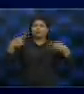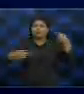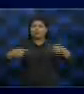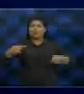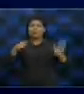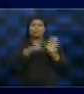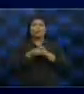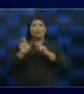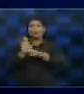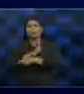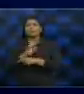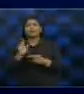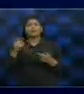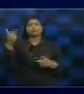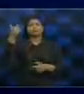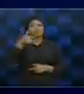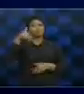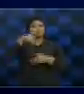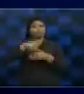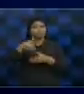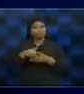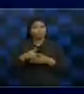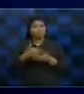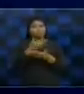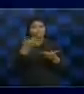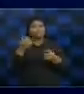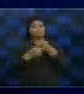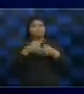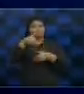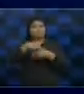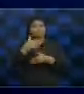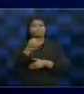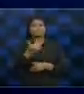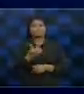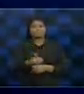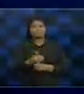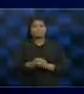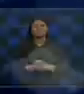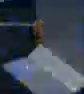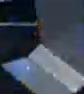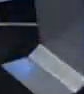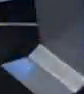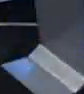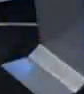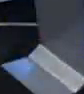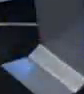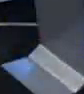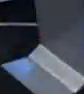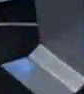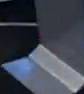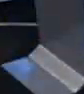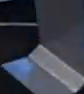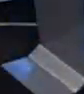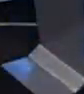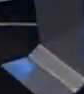de Manaus neste segundo turno. Band Eleições 2016. Até já.